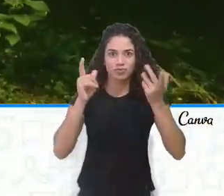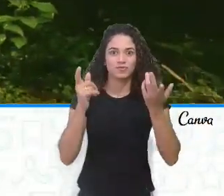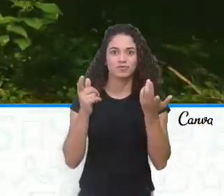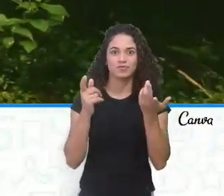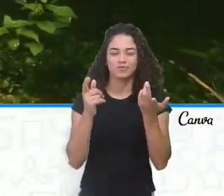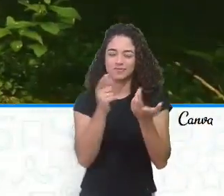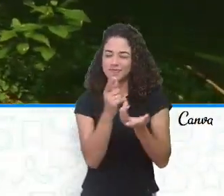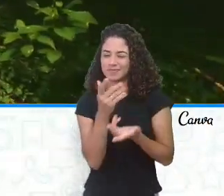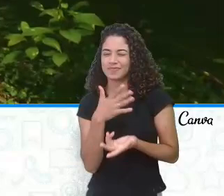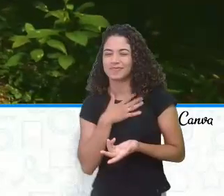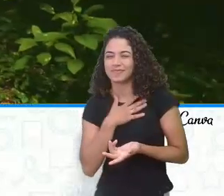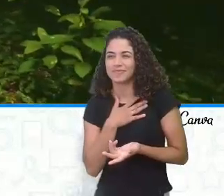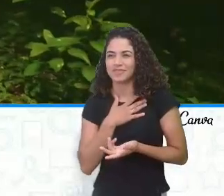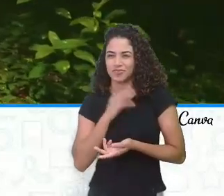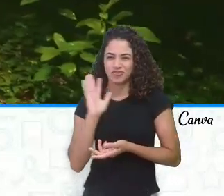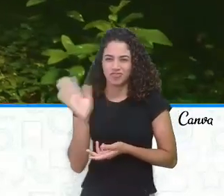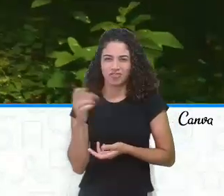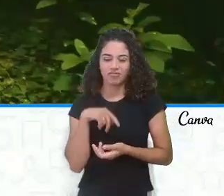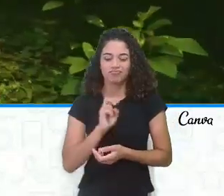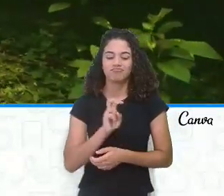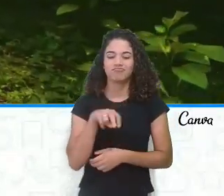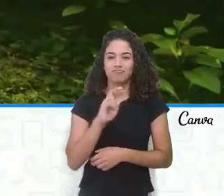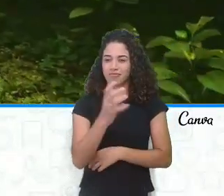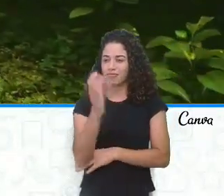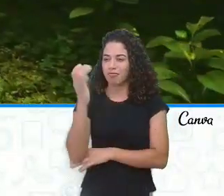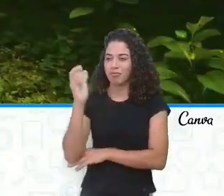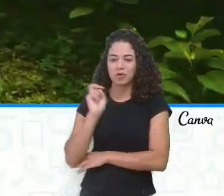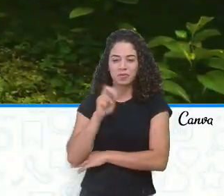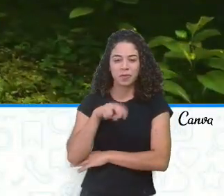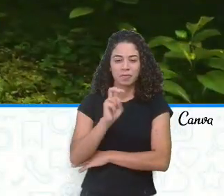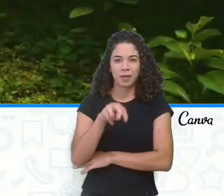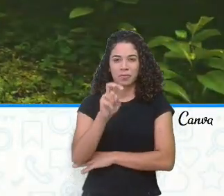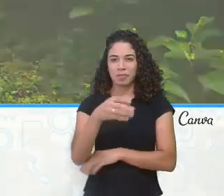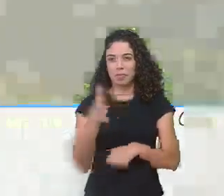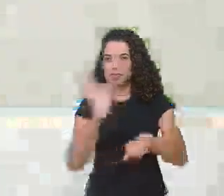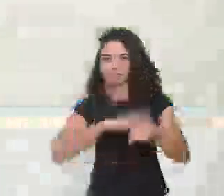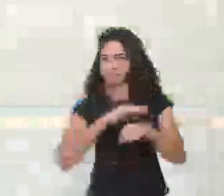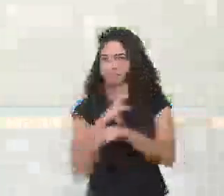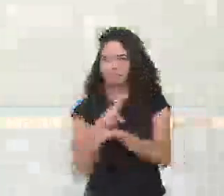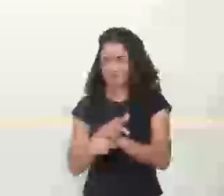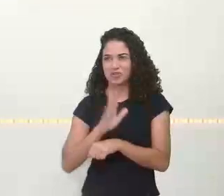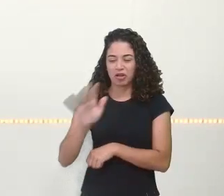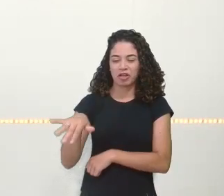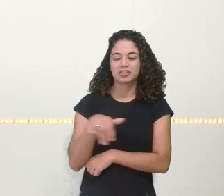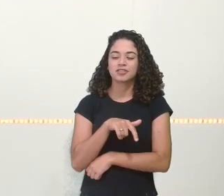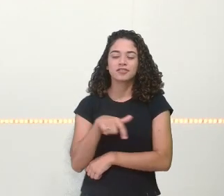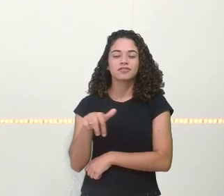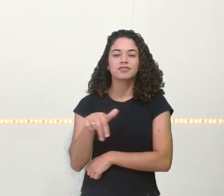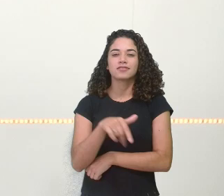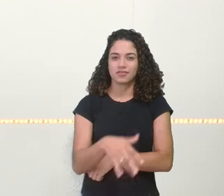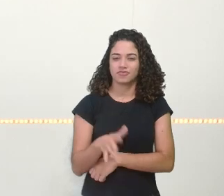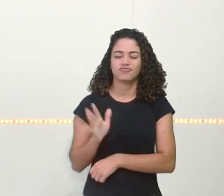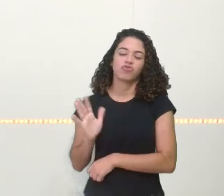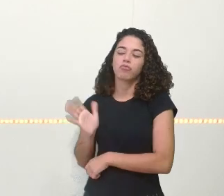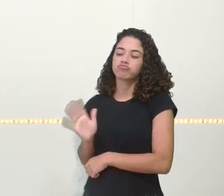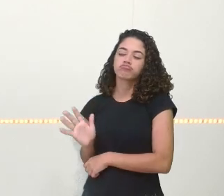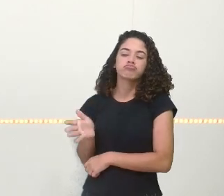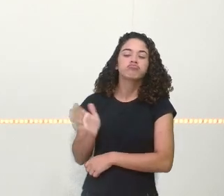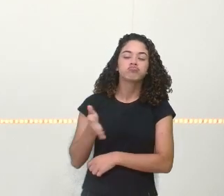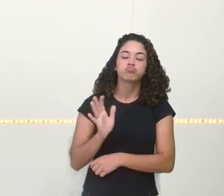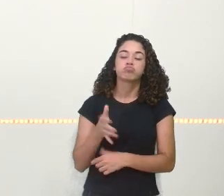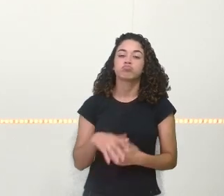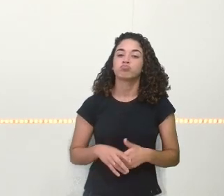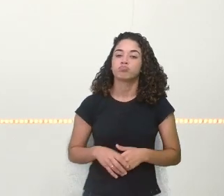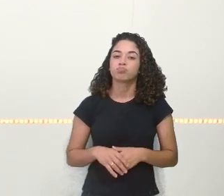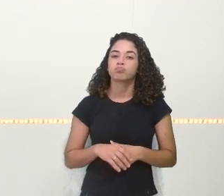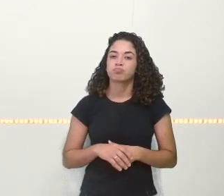E aí, professora Keise, já fez trilha? Alguém da produção aí já fez trilha, já fez caminhadas? Eu já fiz trilha. A pessoa já fez. Já,